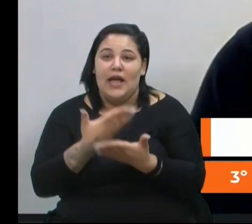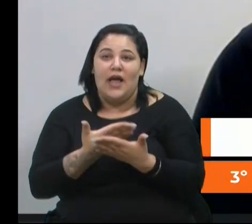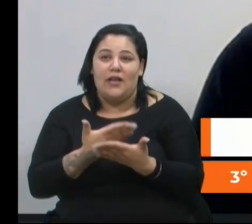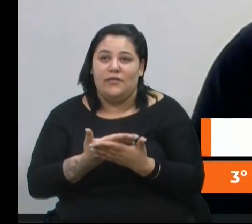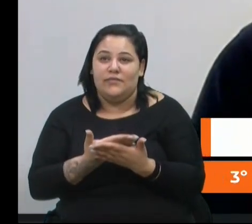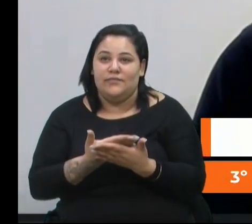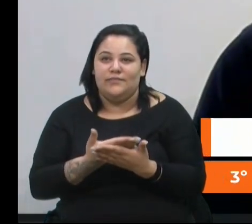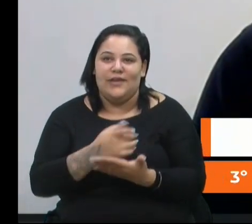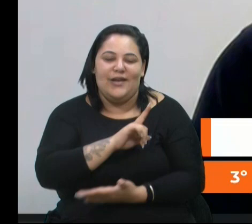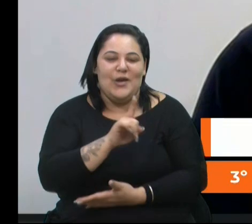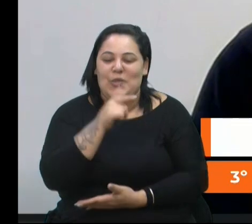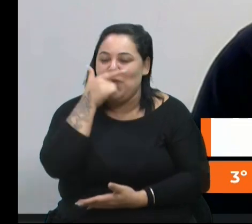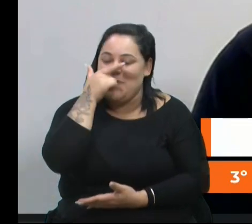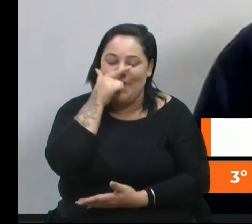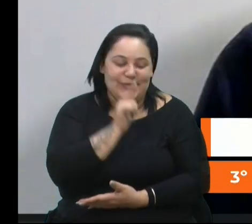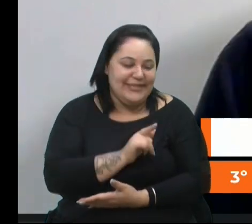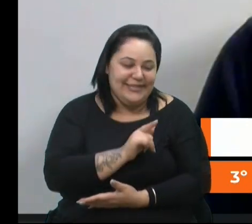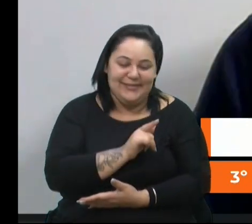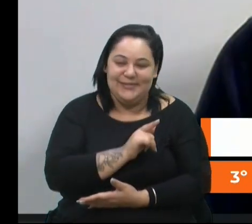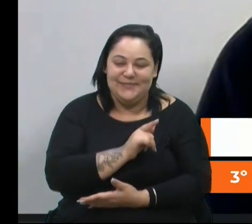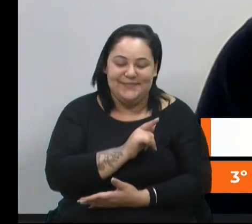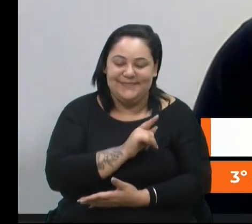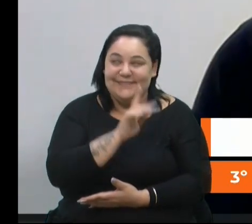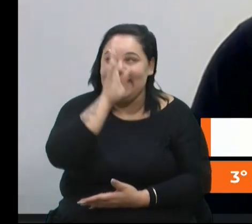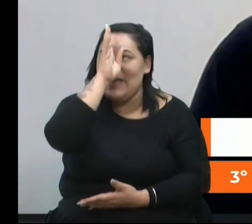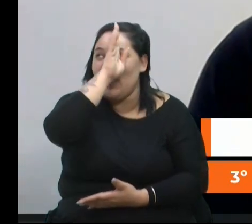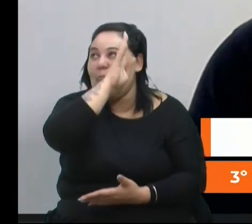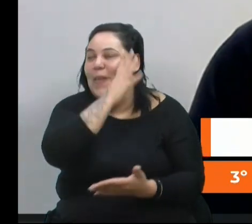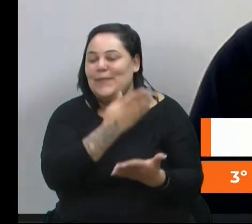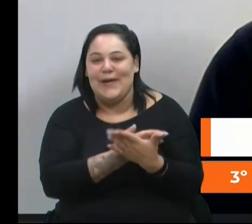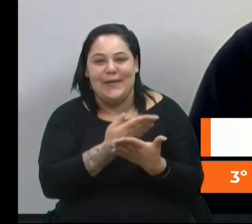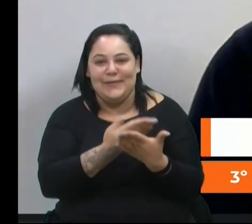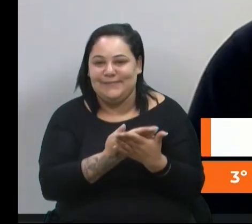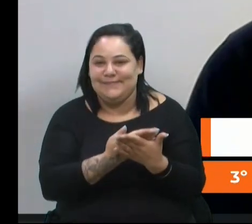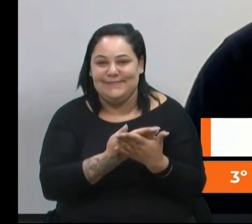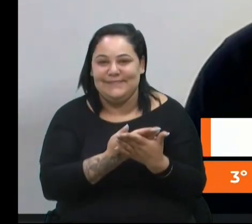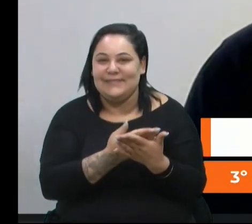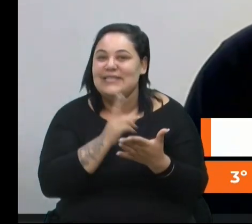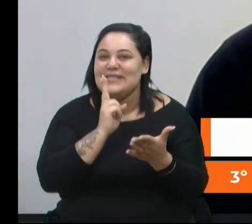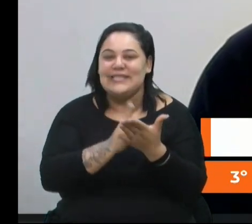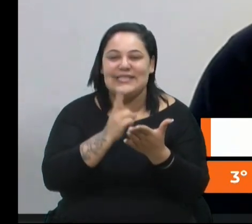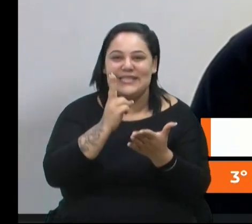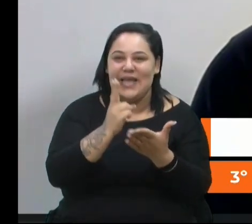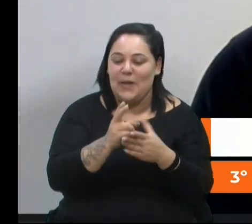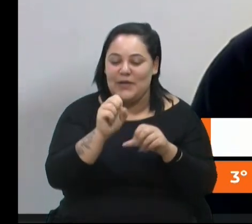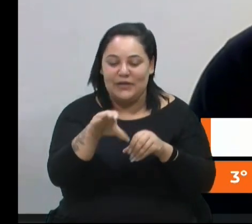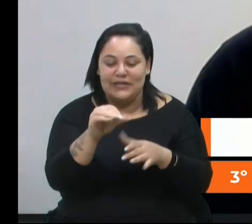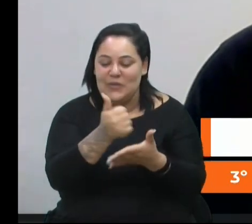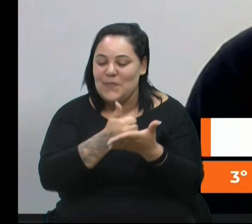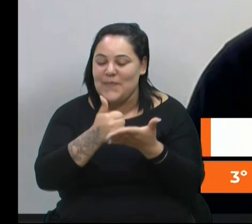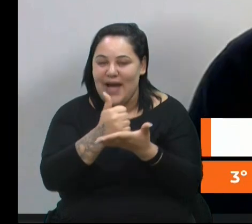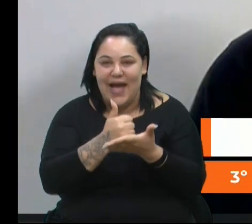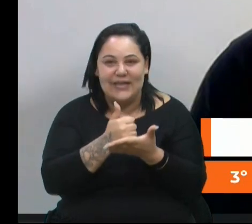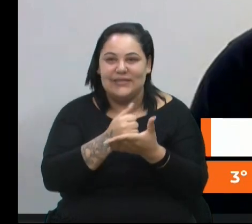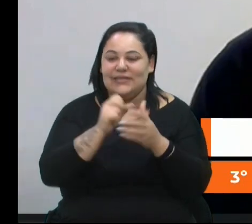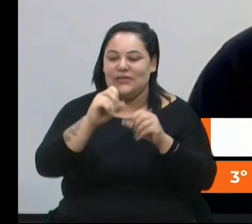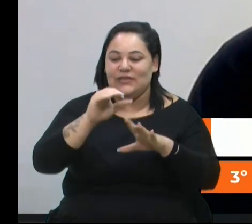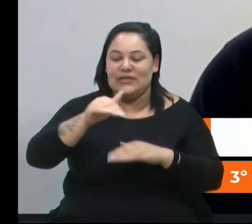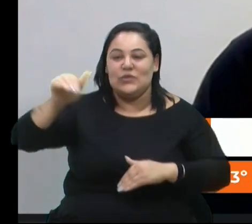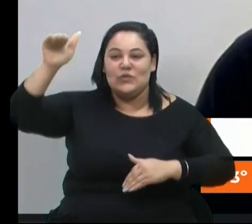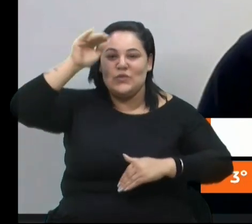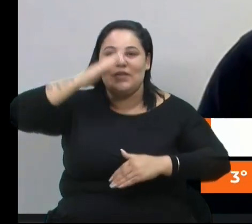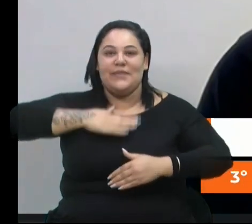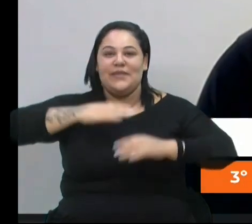não consigo passar despercebido por uma aula. Sempre fui assim, tanto na educação básica, na educação superior, na